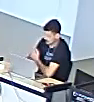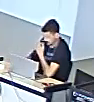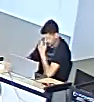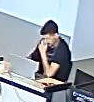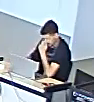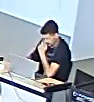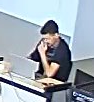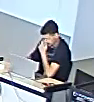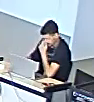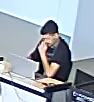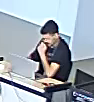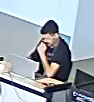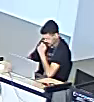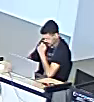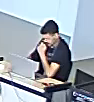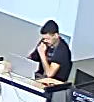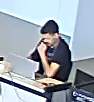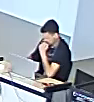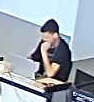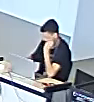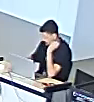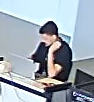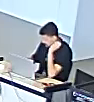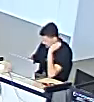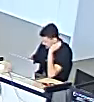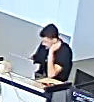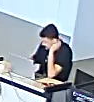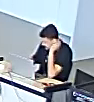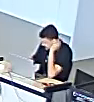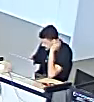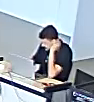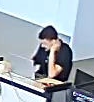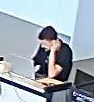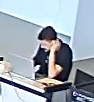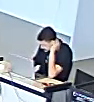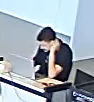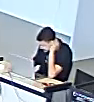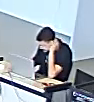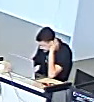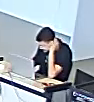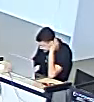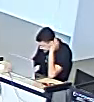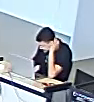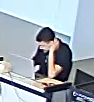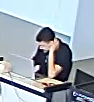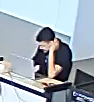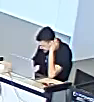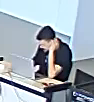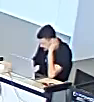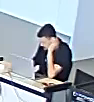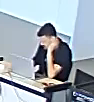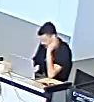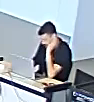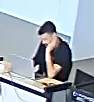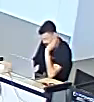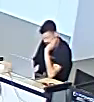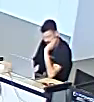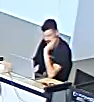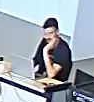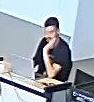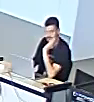Até porque não é da competência da Sindipasse fazer esse tipo de trabalho. Esse tipo de trabalho de realização precisa